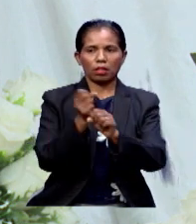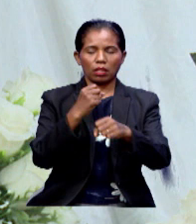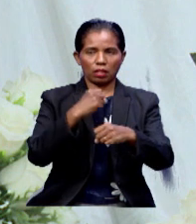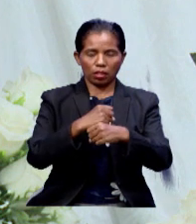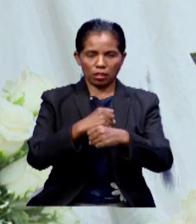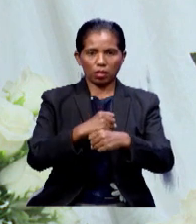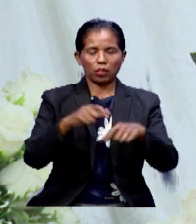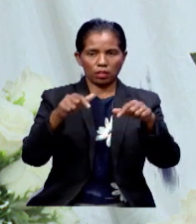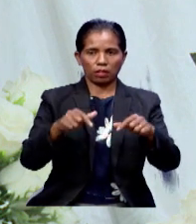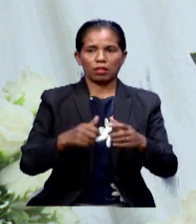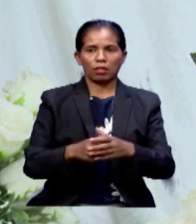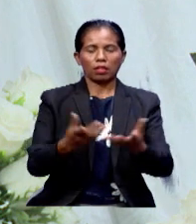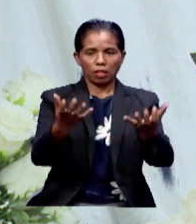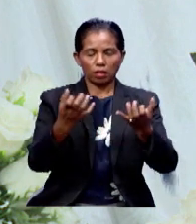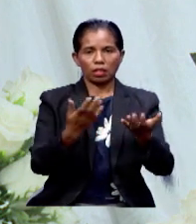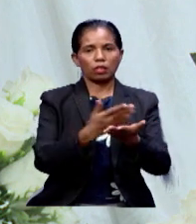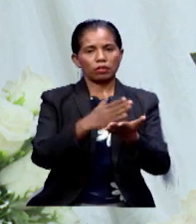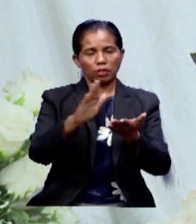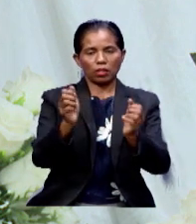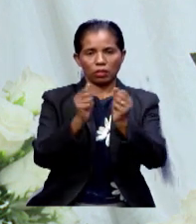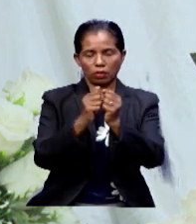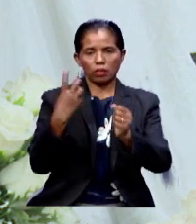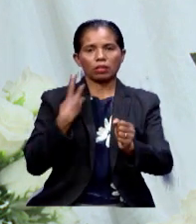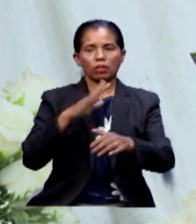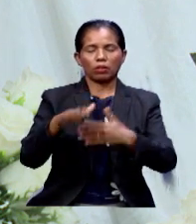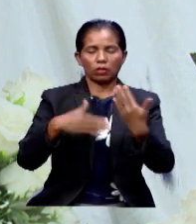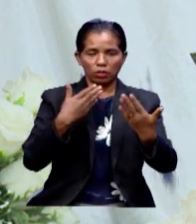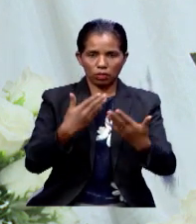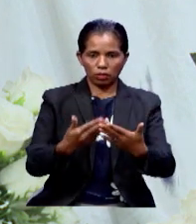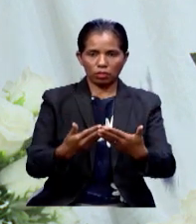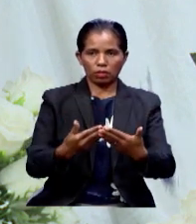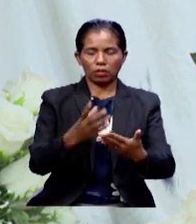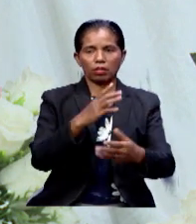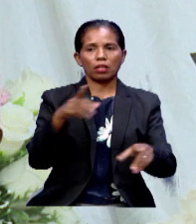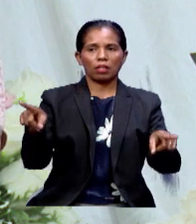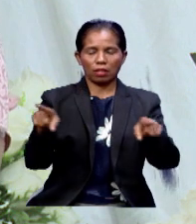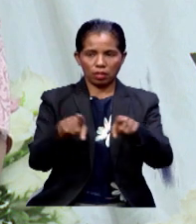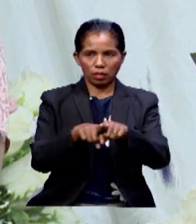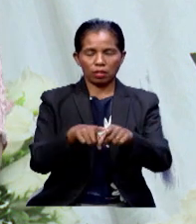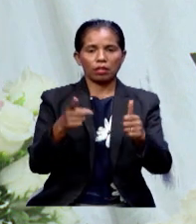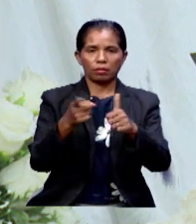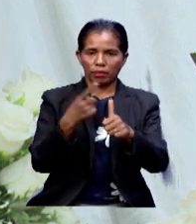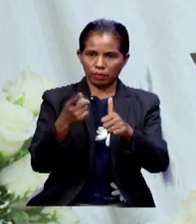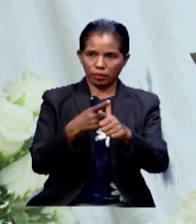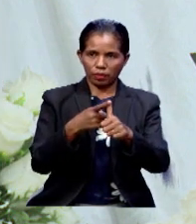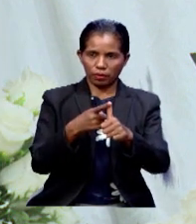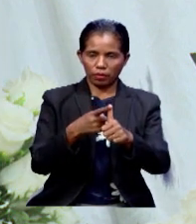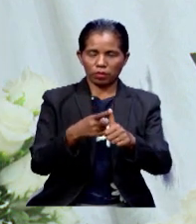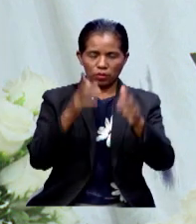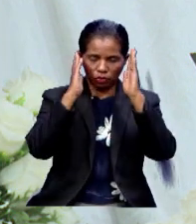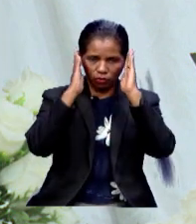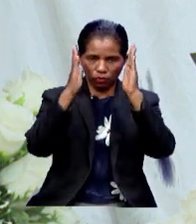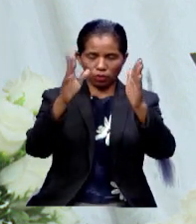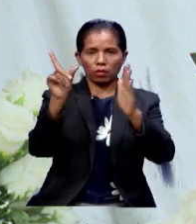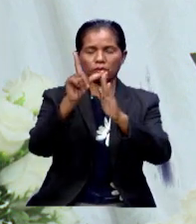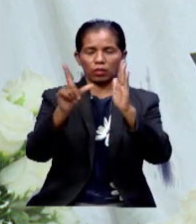intervenção idane hakarak fahai o itahotu intervenção sira hanesan. Primeiro, se foco ba lei